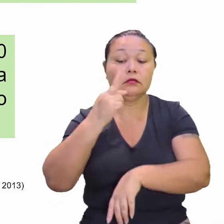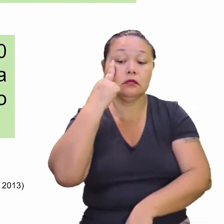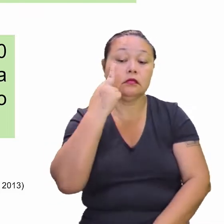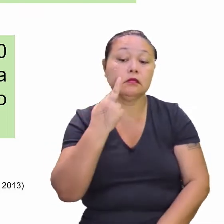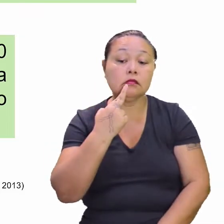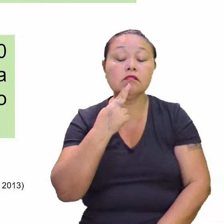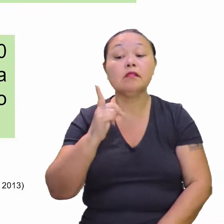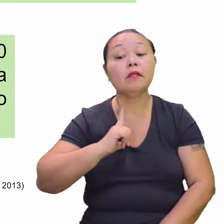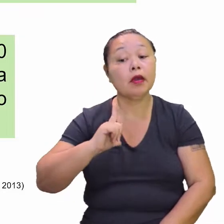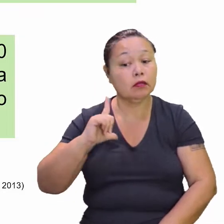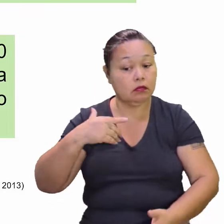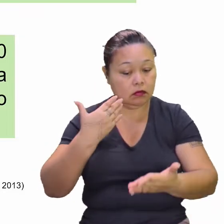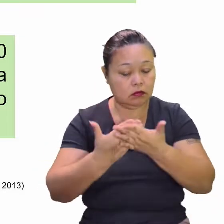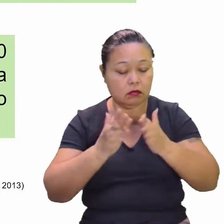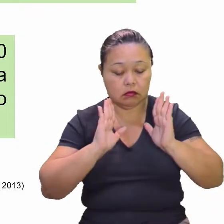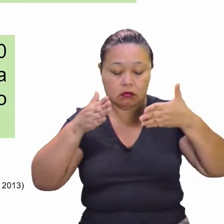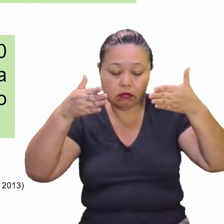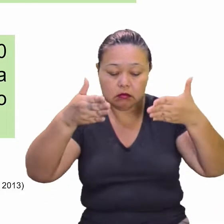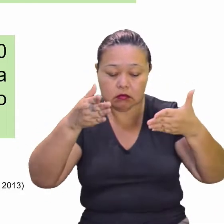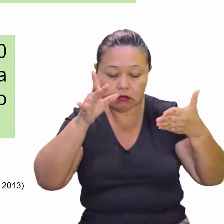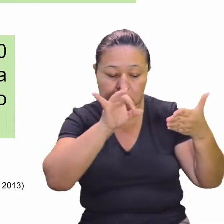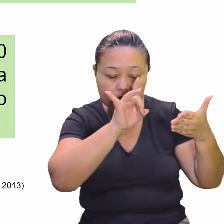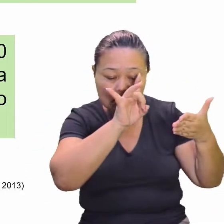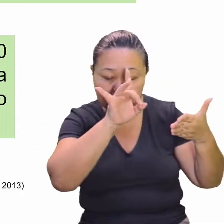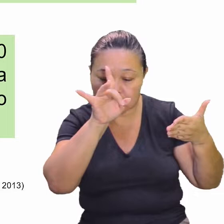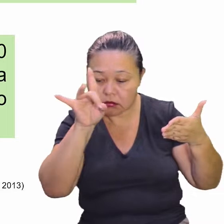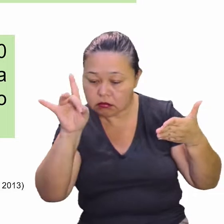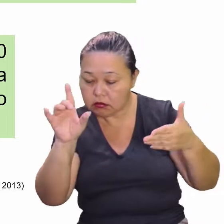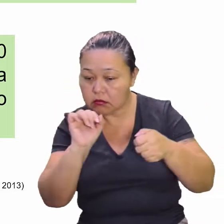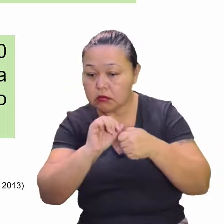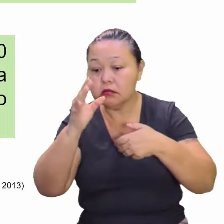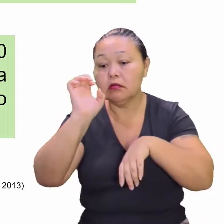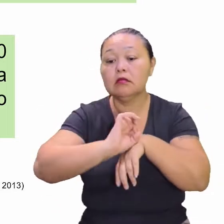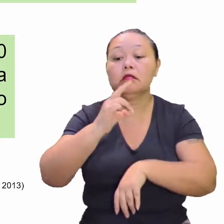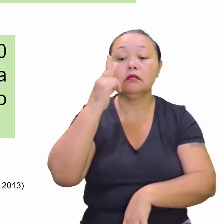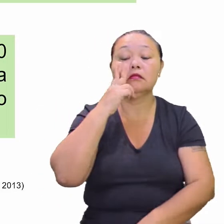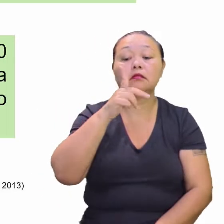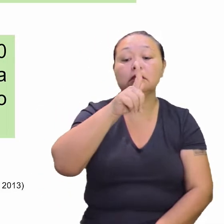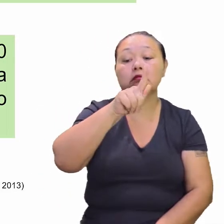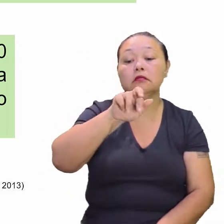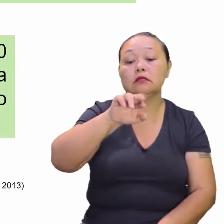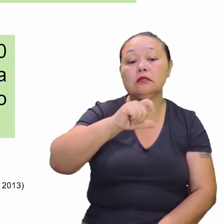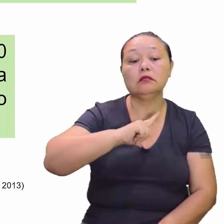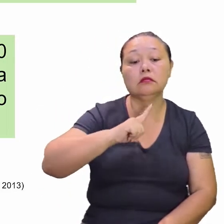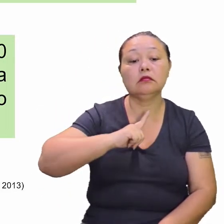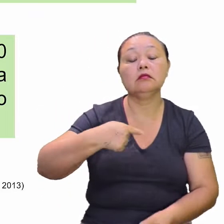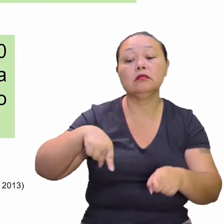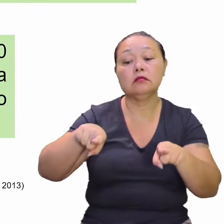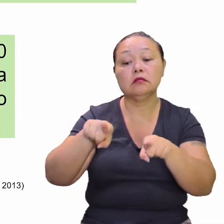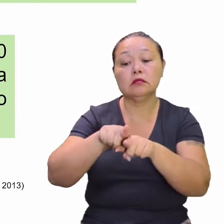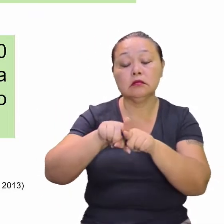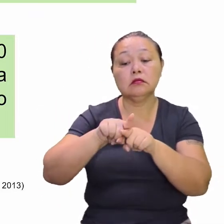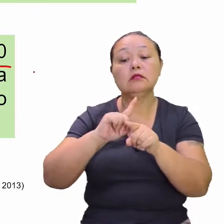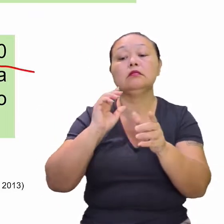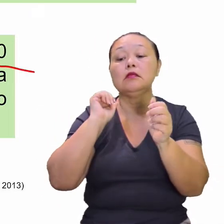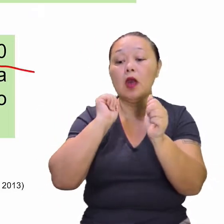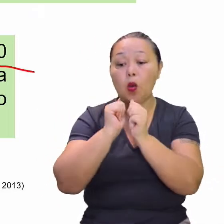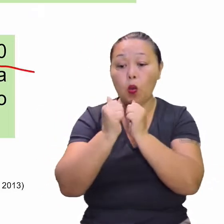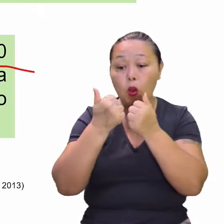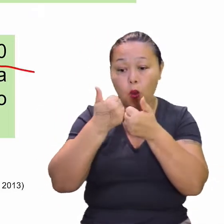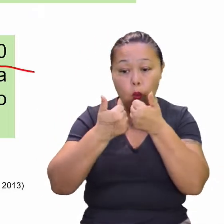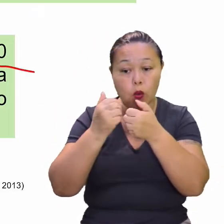vai focar mesmo na produção de cada grão do estado de Rondônia. Arroz também é forte,